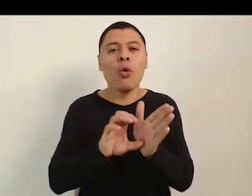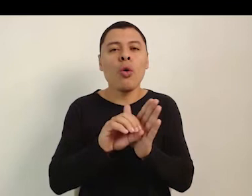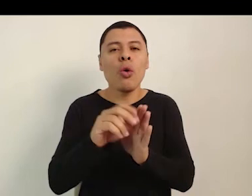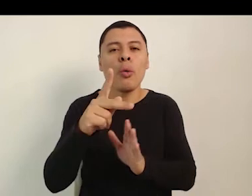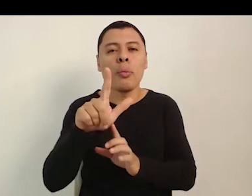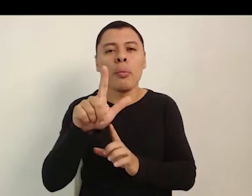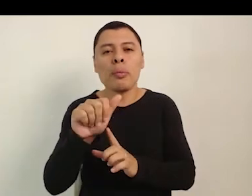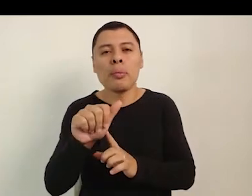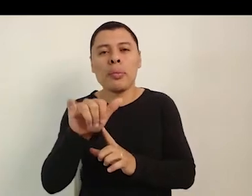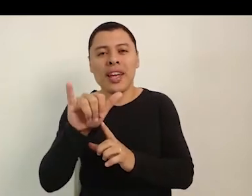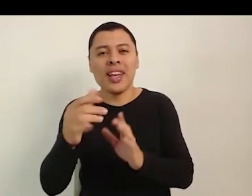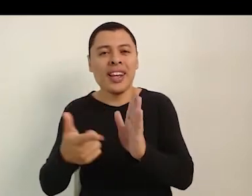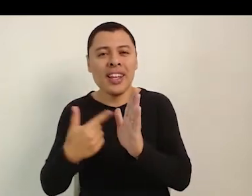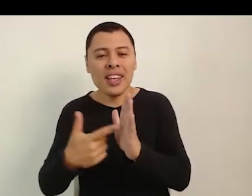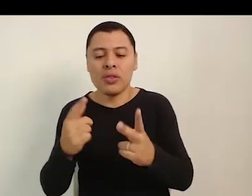no iOS.